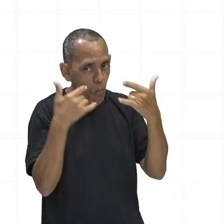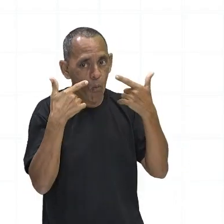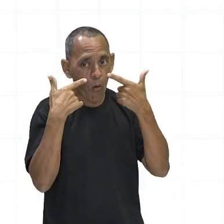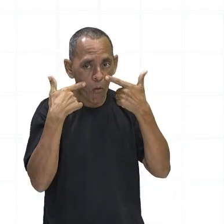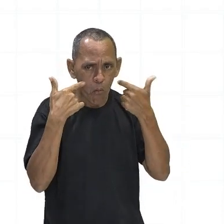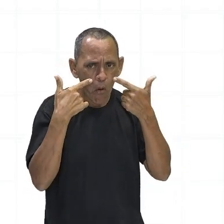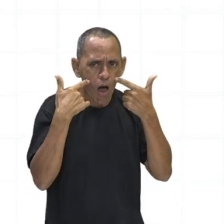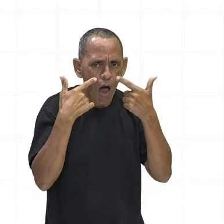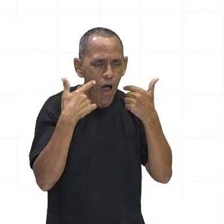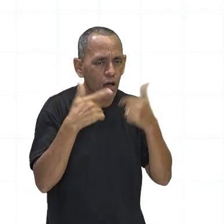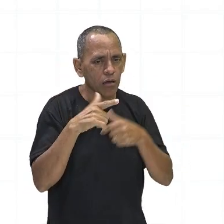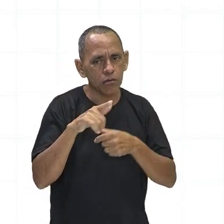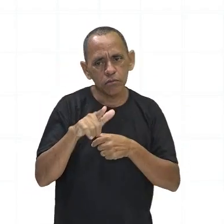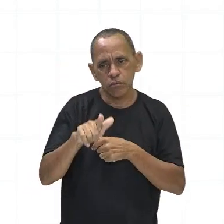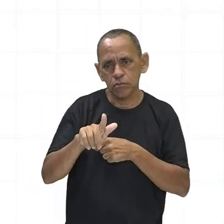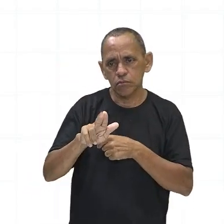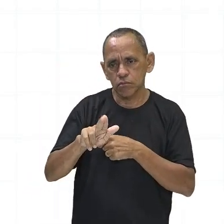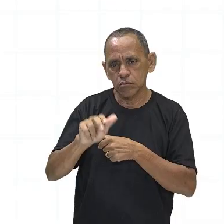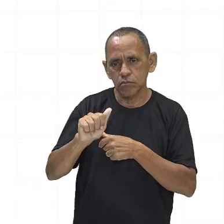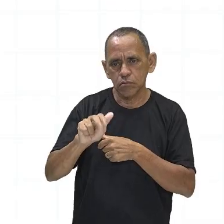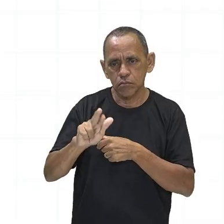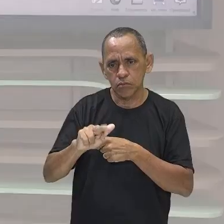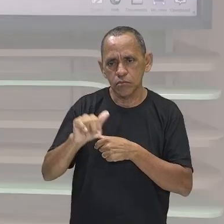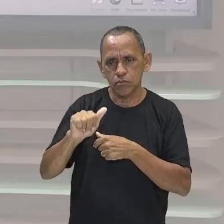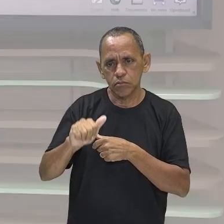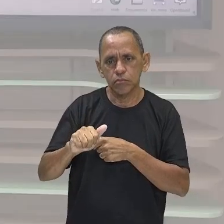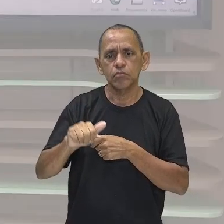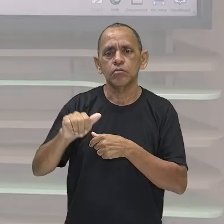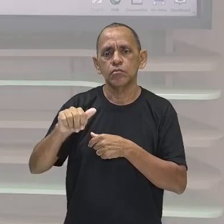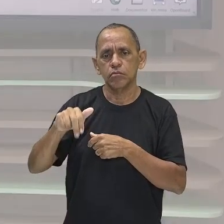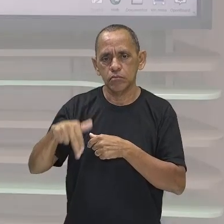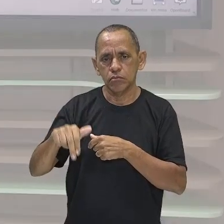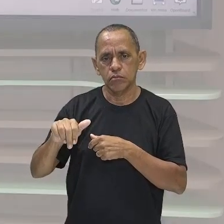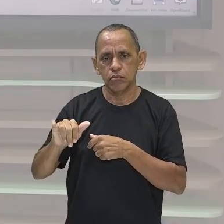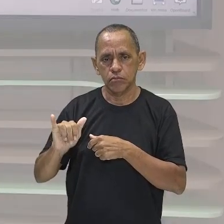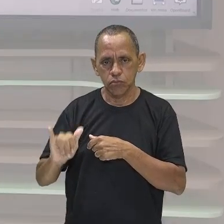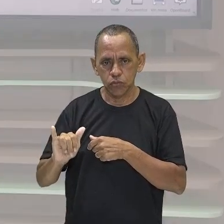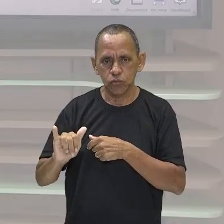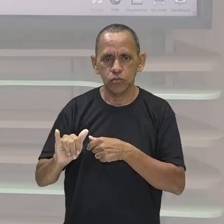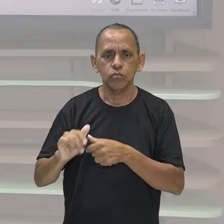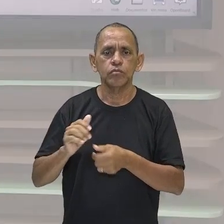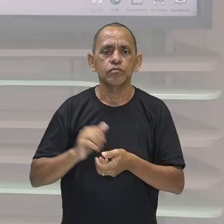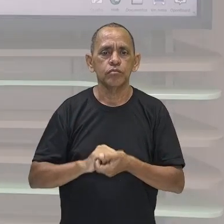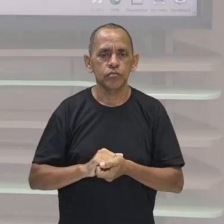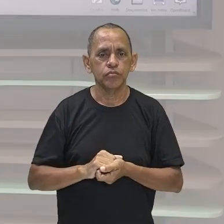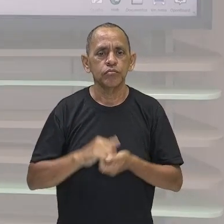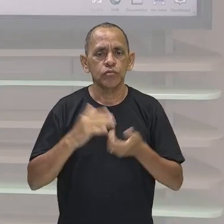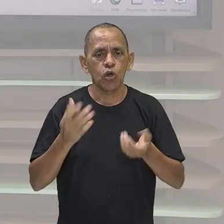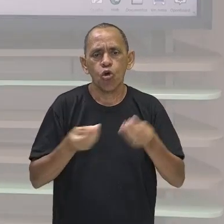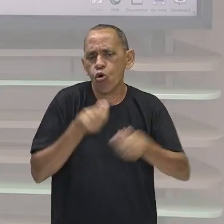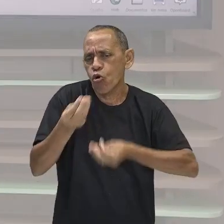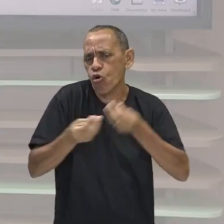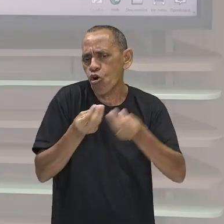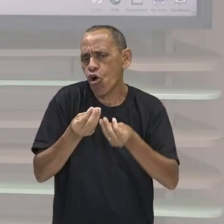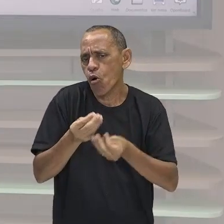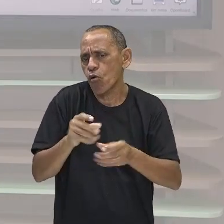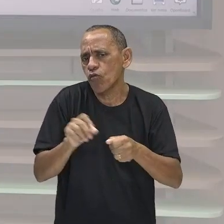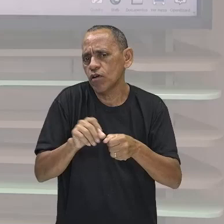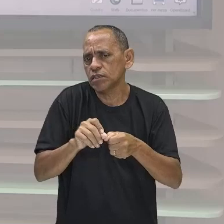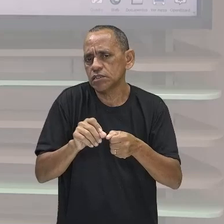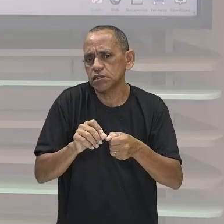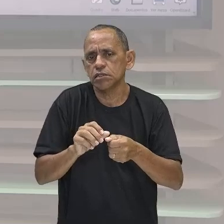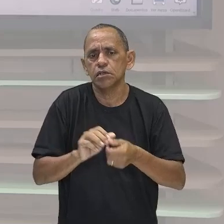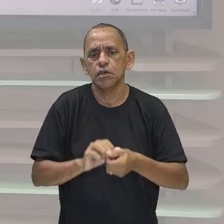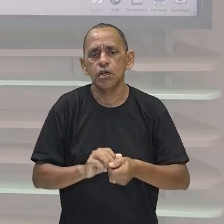bem. Temos essas características que esses pronomes vão indicar, ok? Então, eles, por exemplo, ele substitui